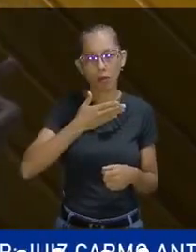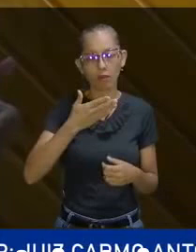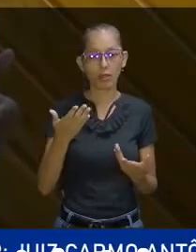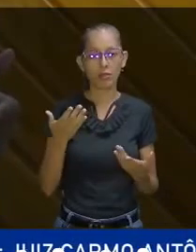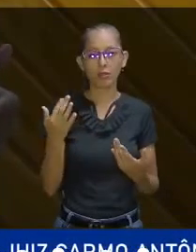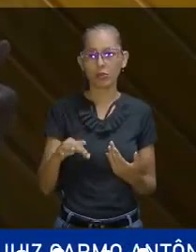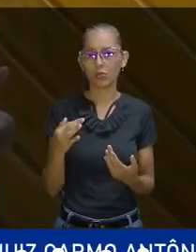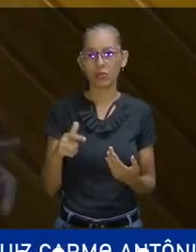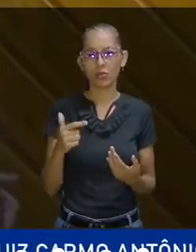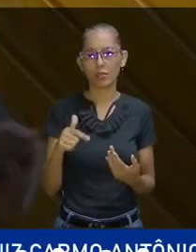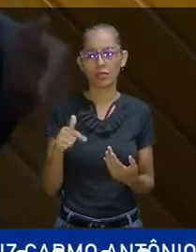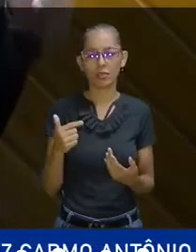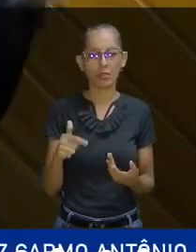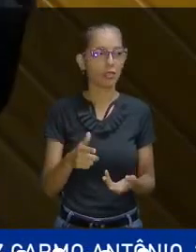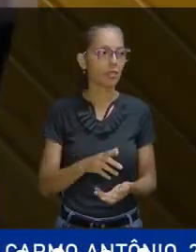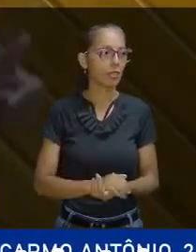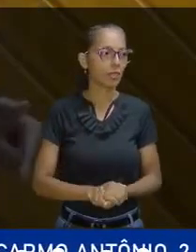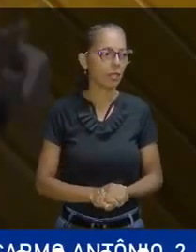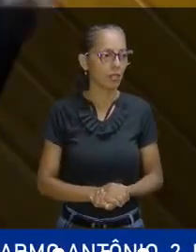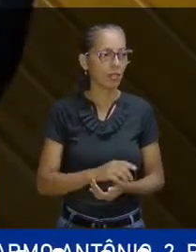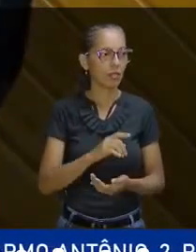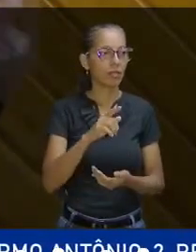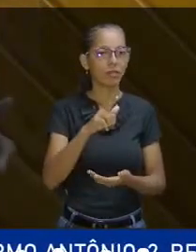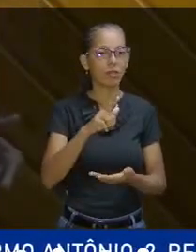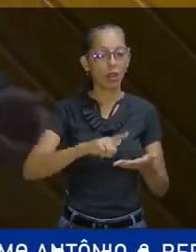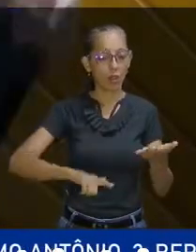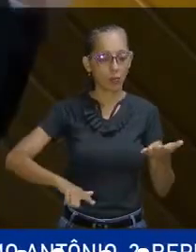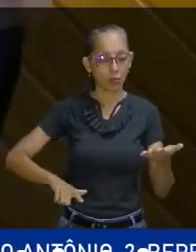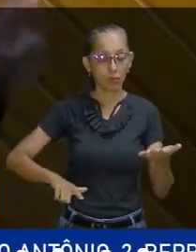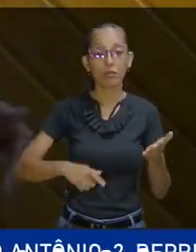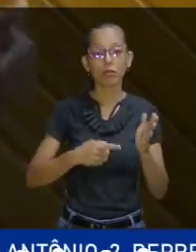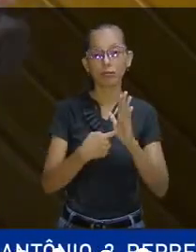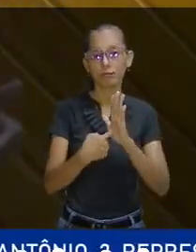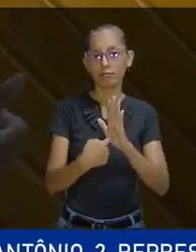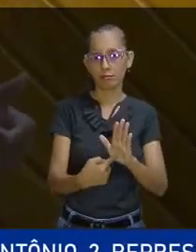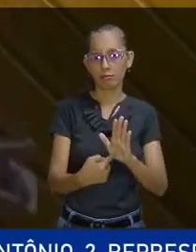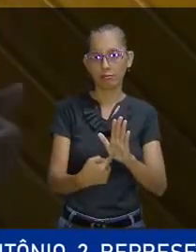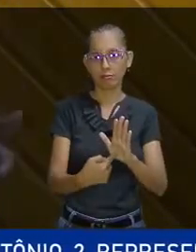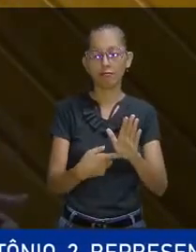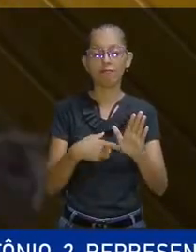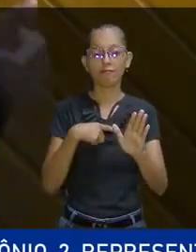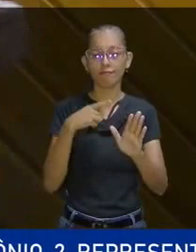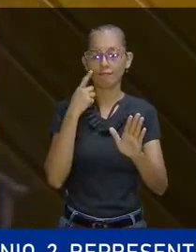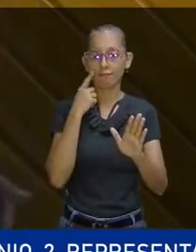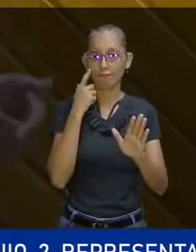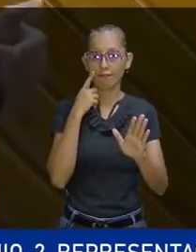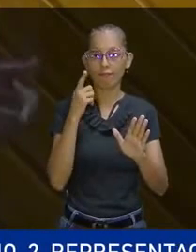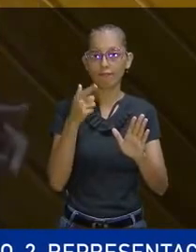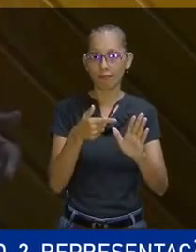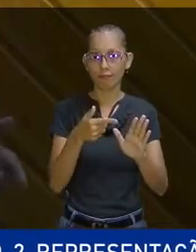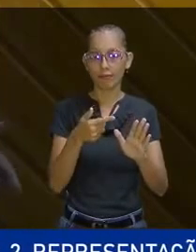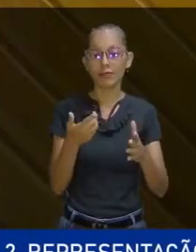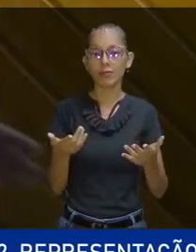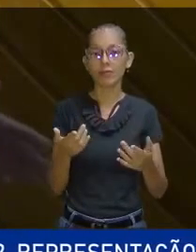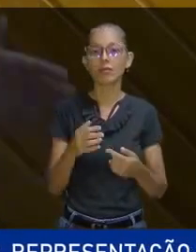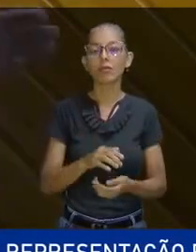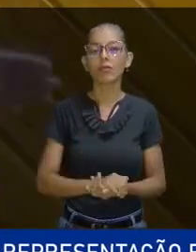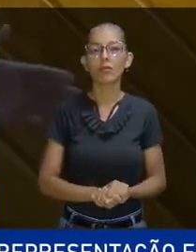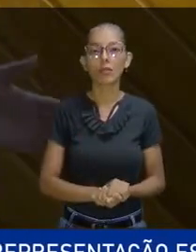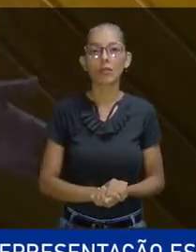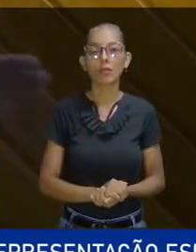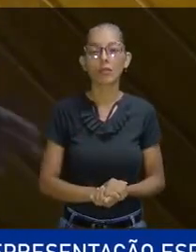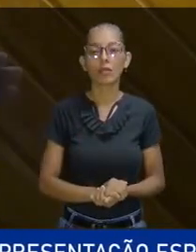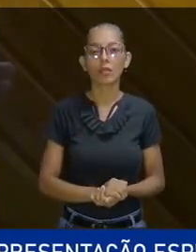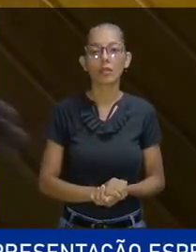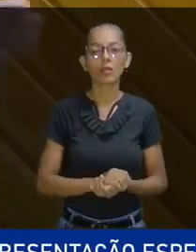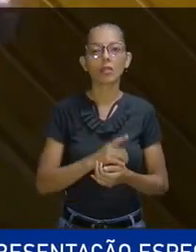próprio laudo, no seu preâmbulo, ele diz que os fatos levantados todas as diligências realizadas, elas